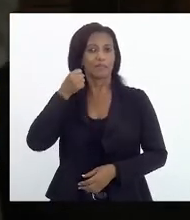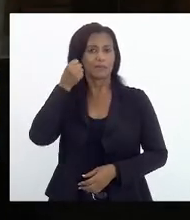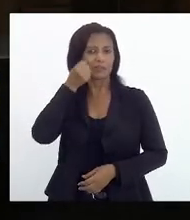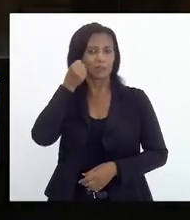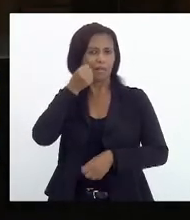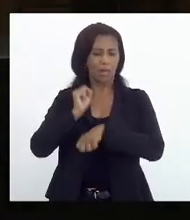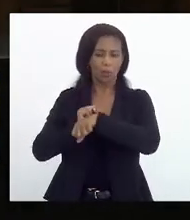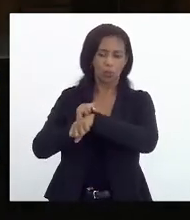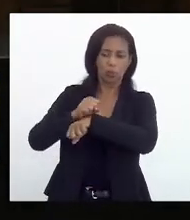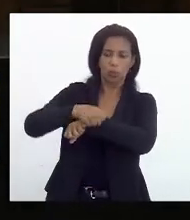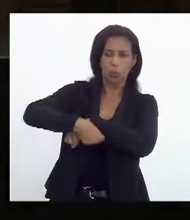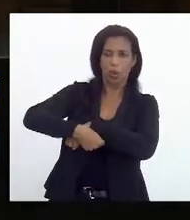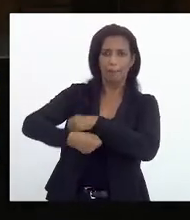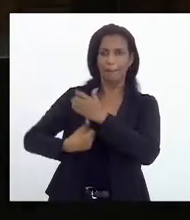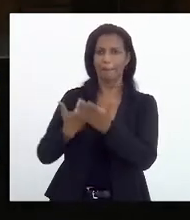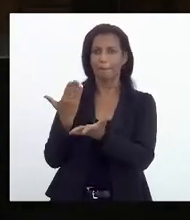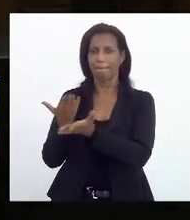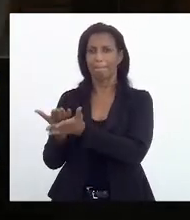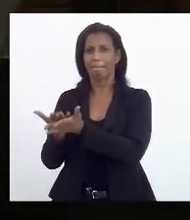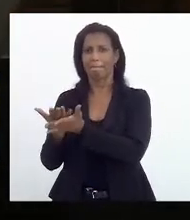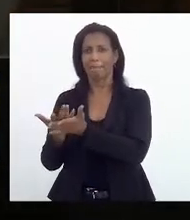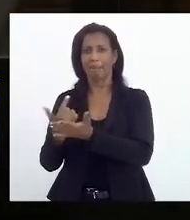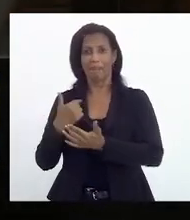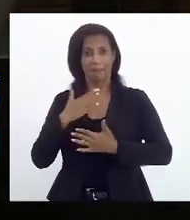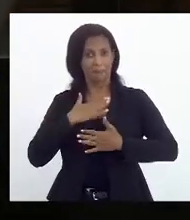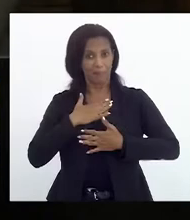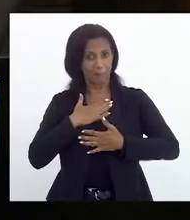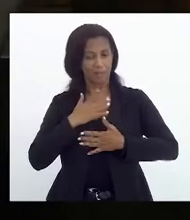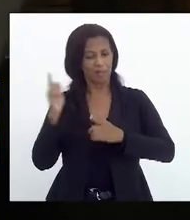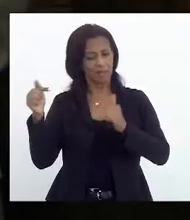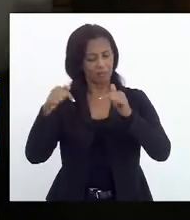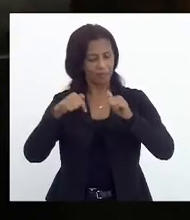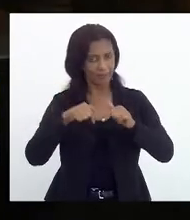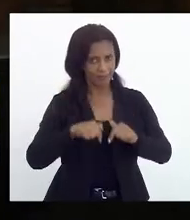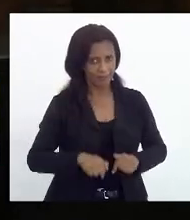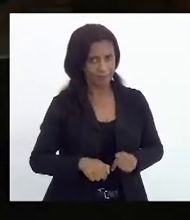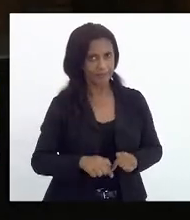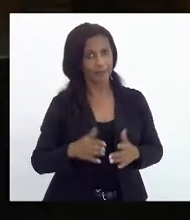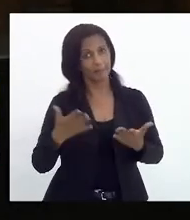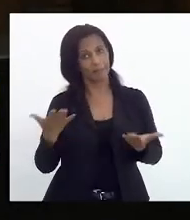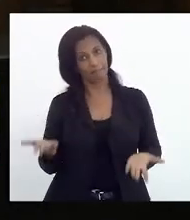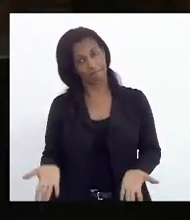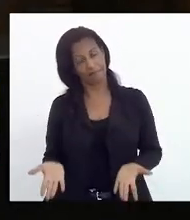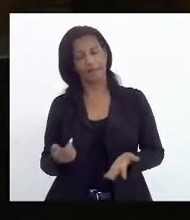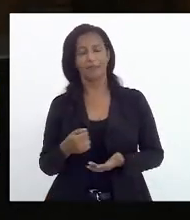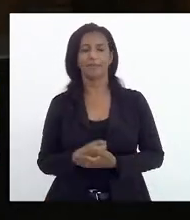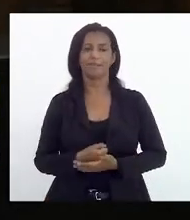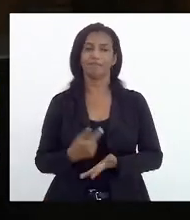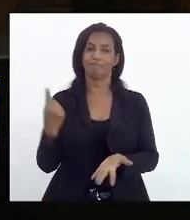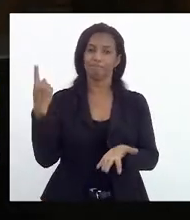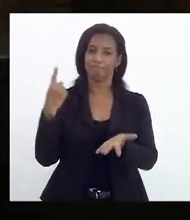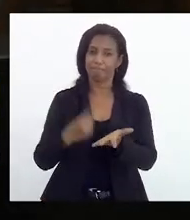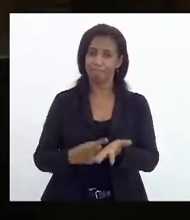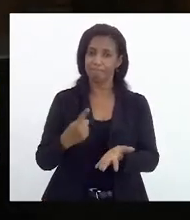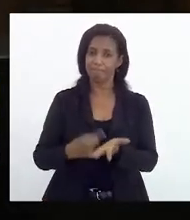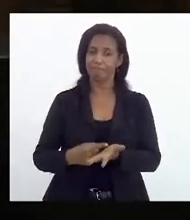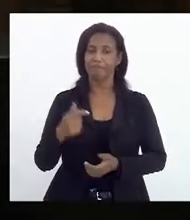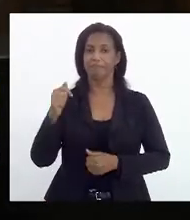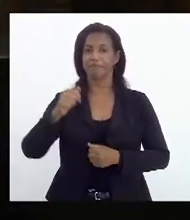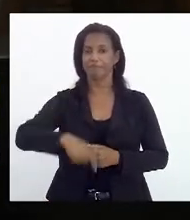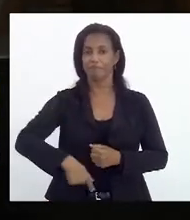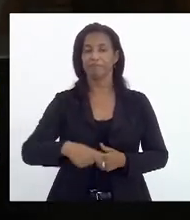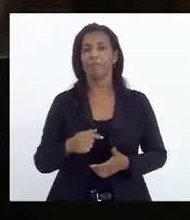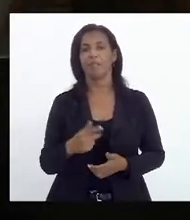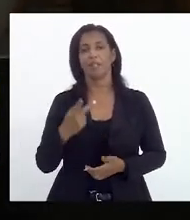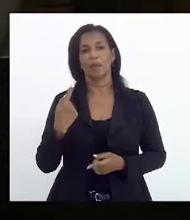se desse de dependência da minha vontade ele estaria aqui mas tô fazendo aqui o registro que o